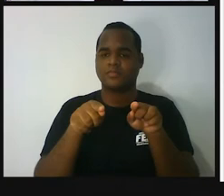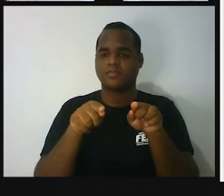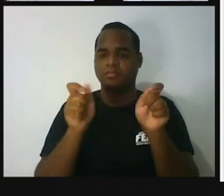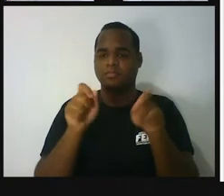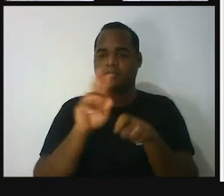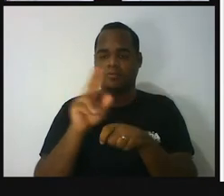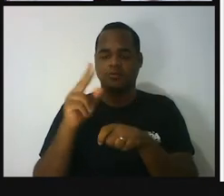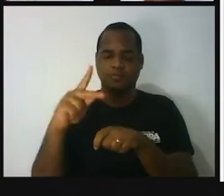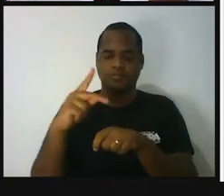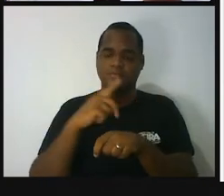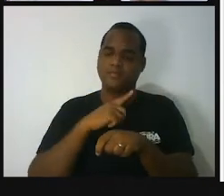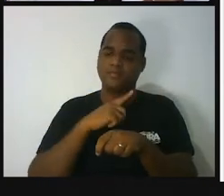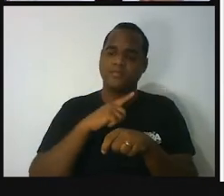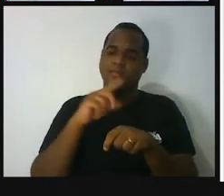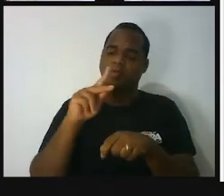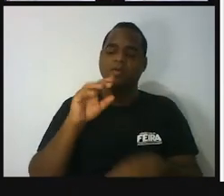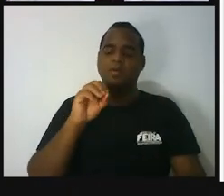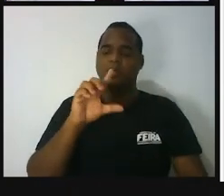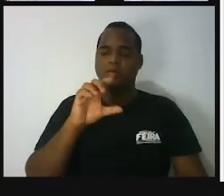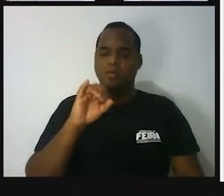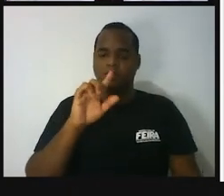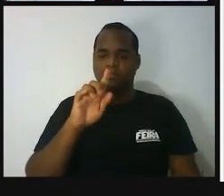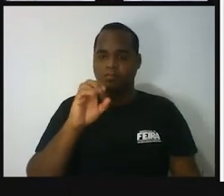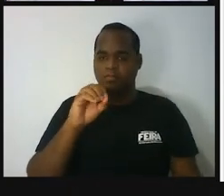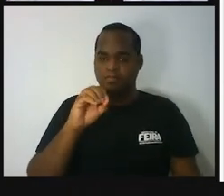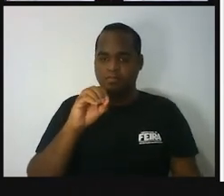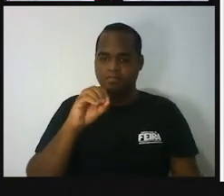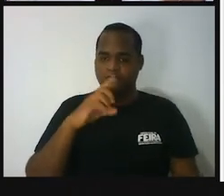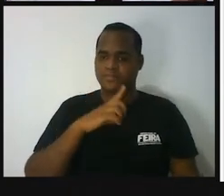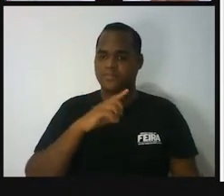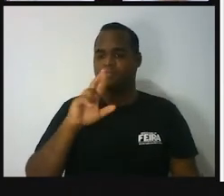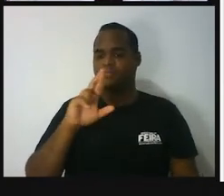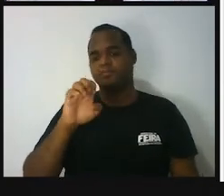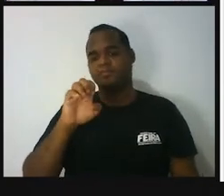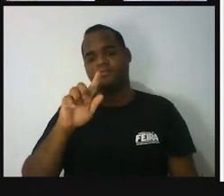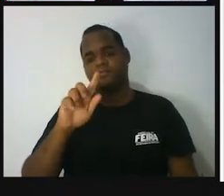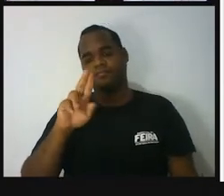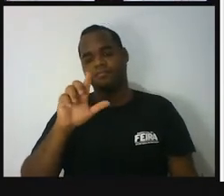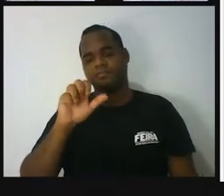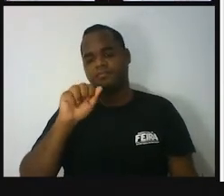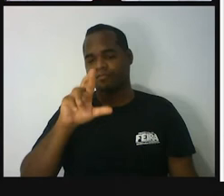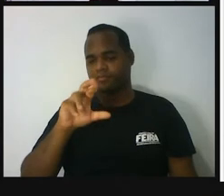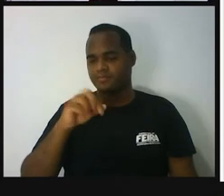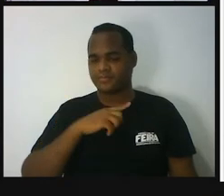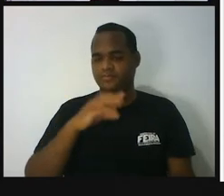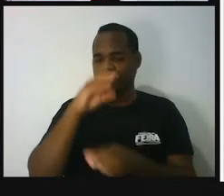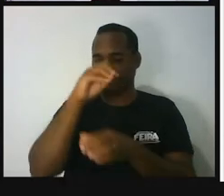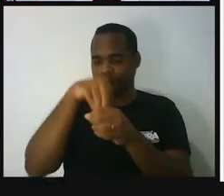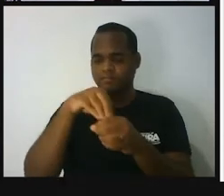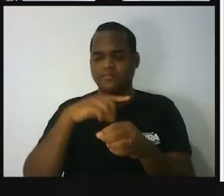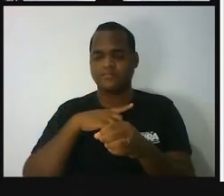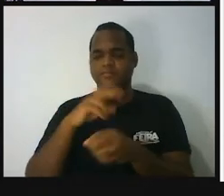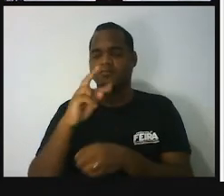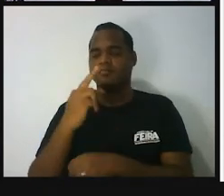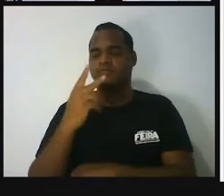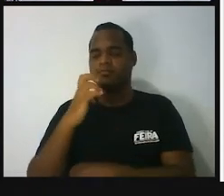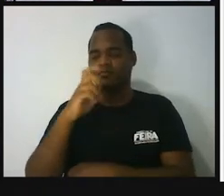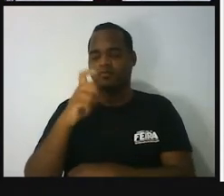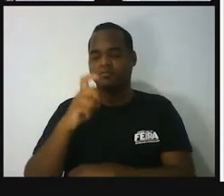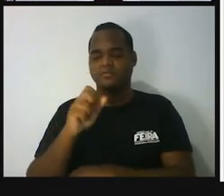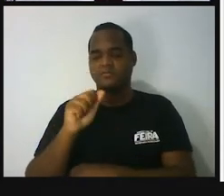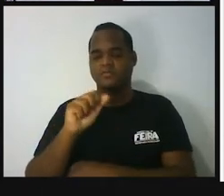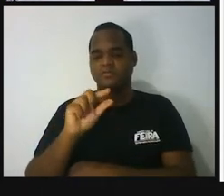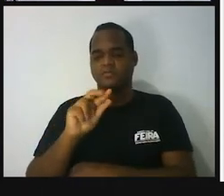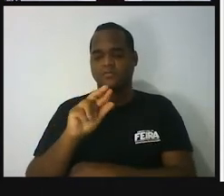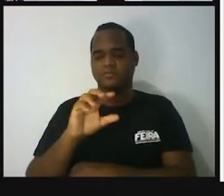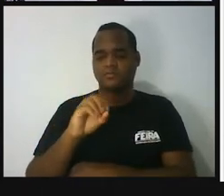de polígono regular, tá? Então, esse hexágono que a gente acabou de